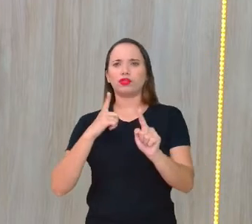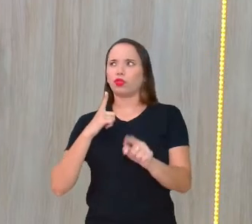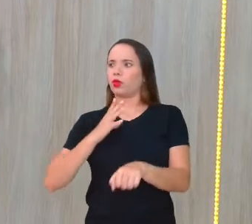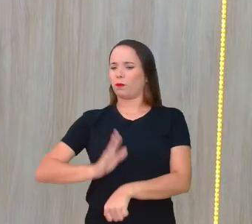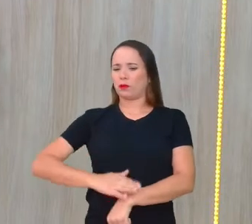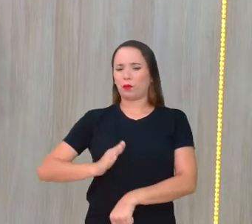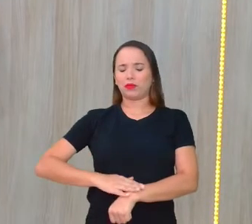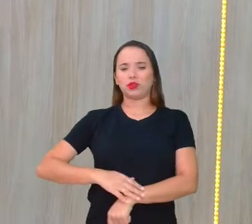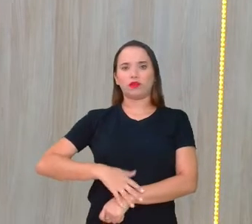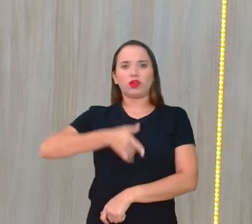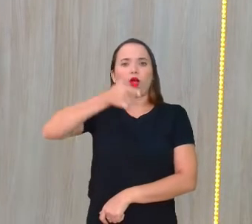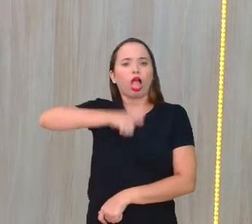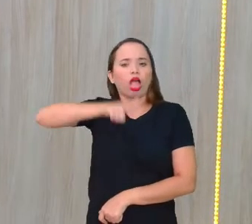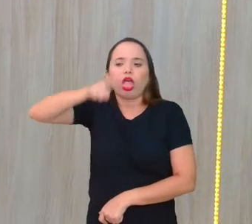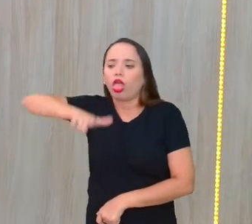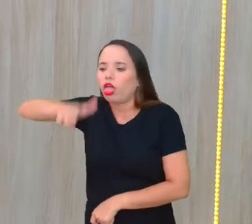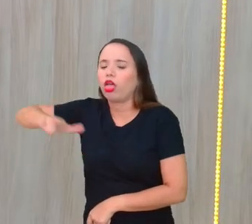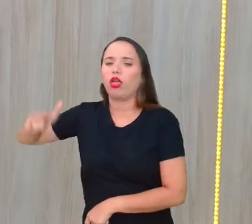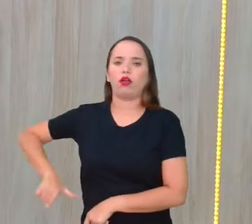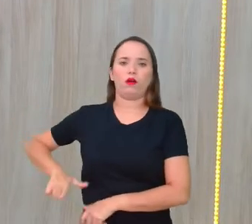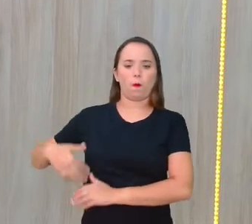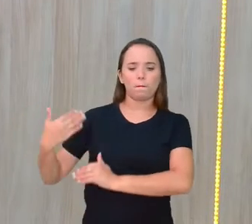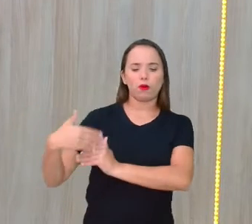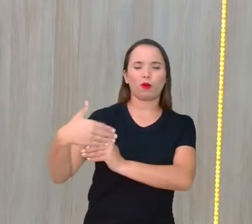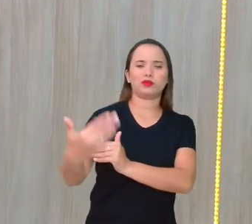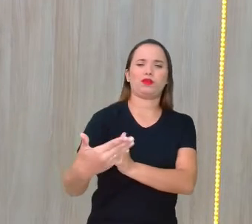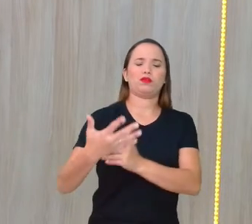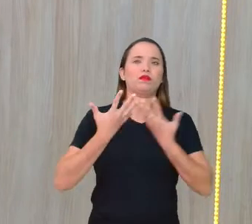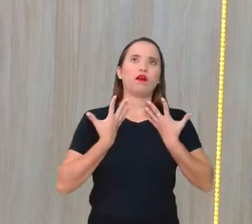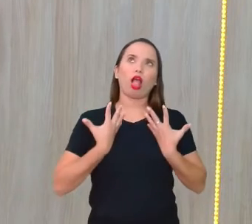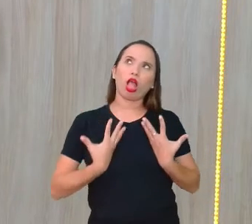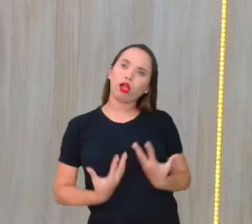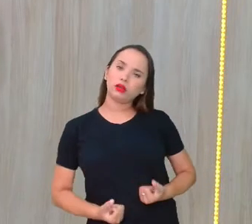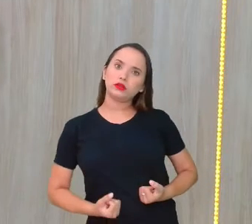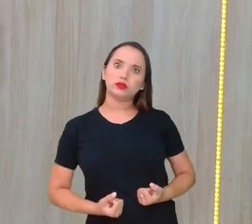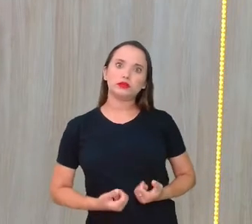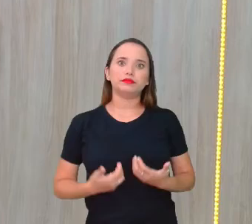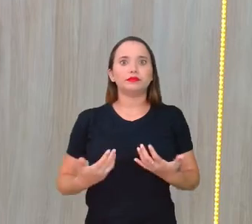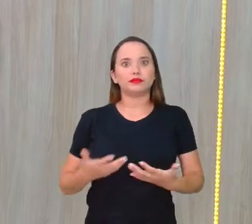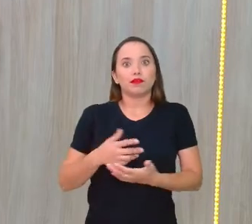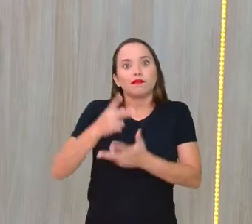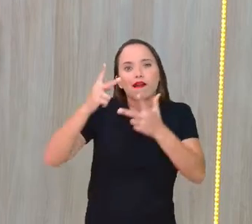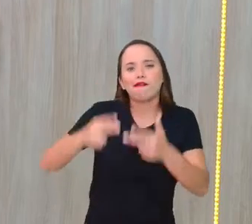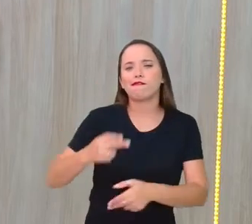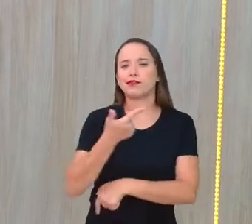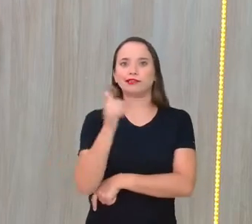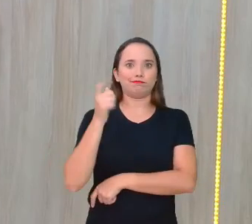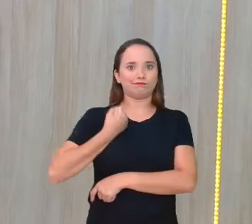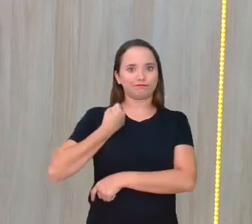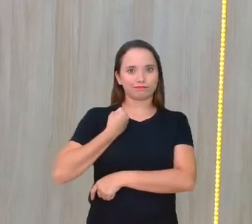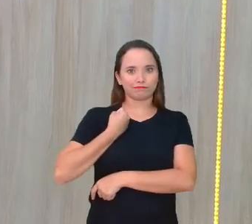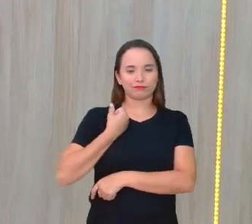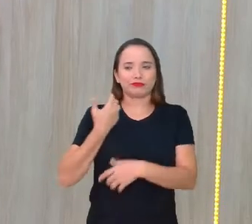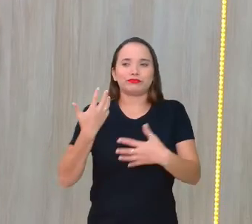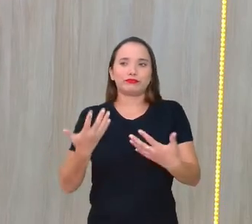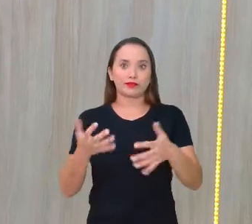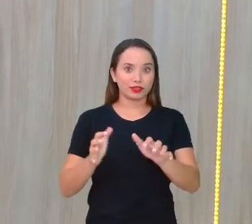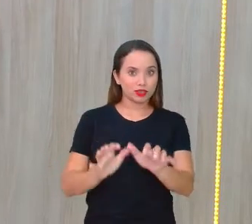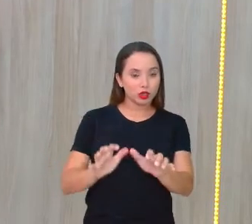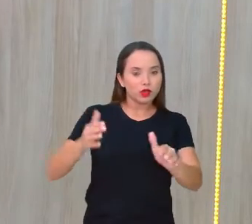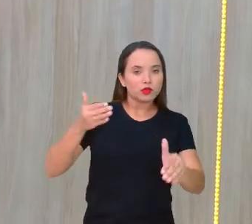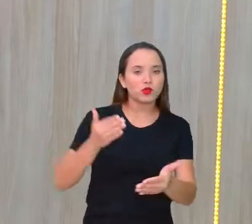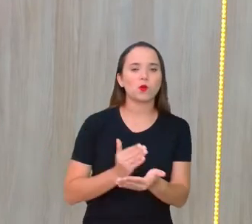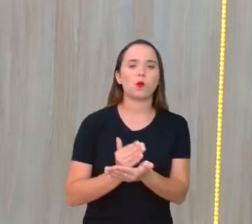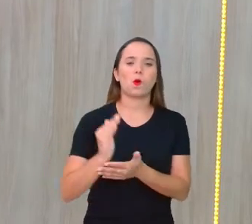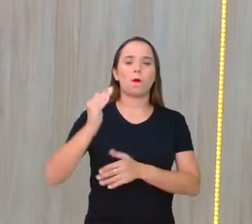é repetitivo demais o processo e se torna cansativo. A mesma coisa com os outros números. E é aí que entra a questão